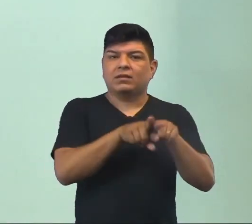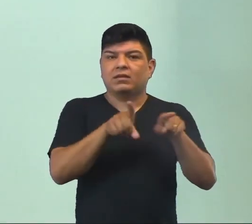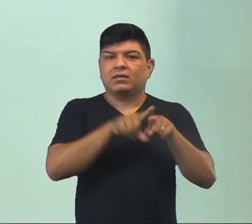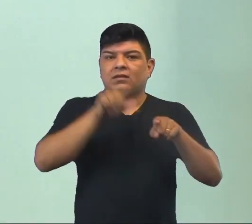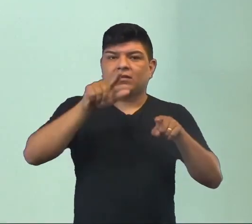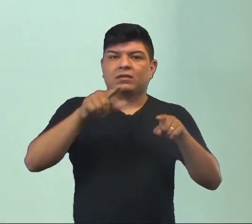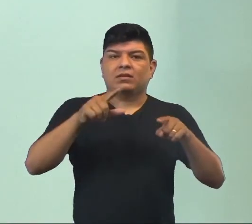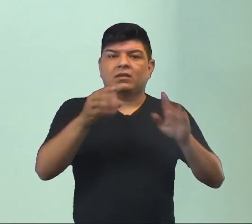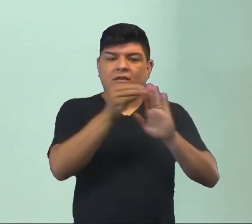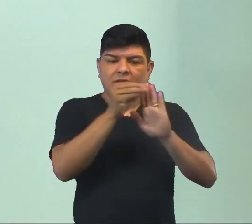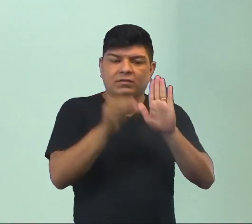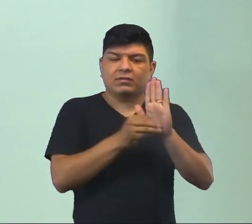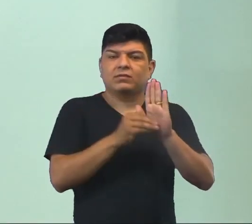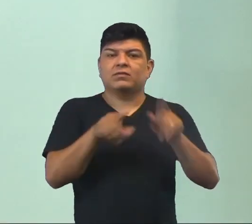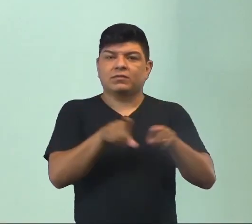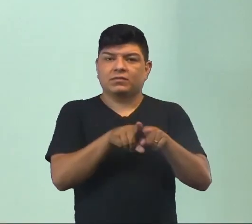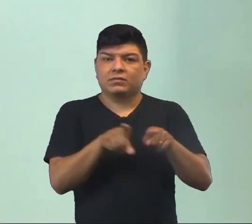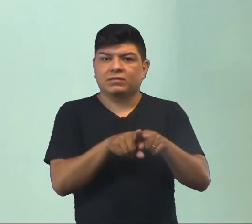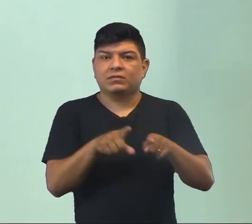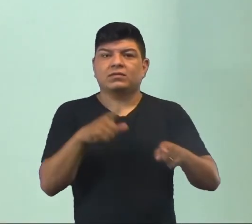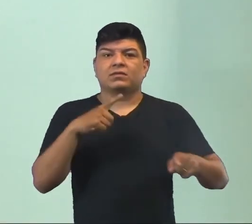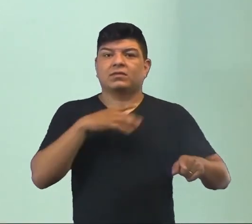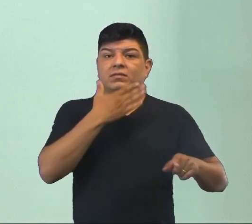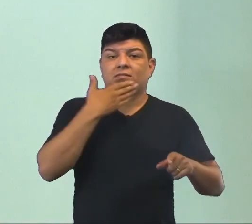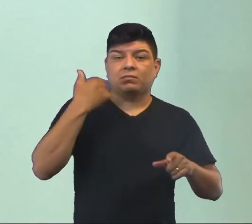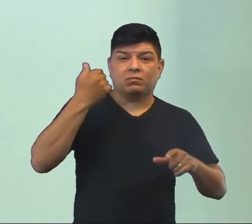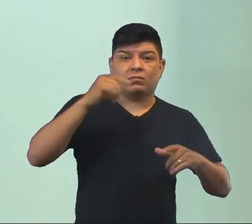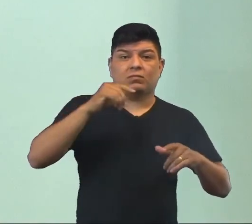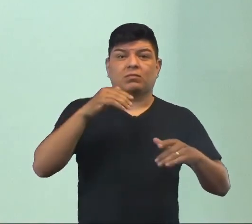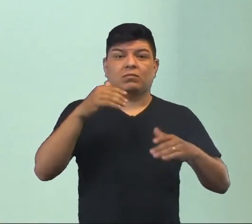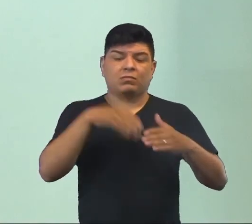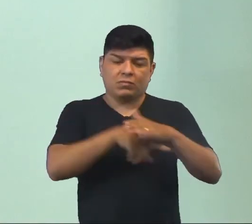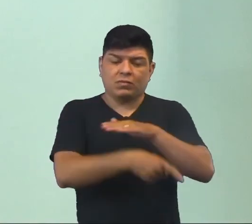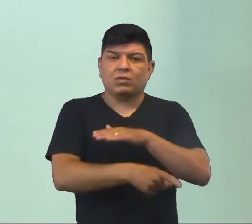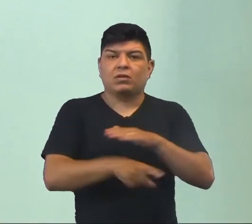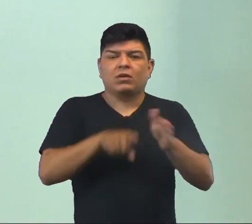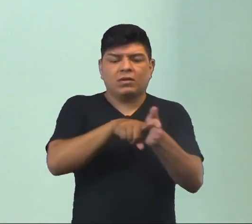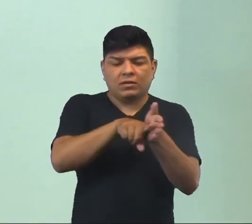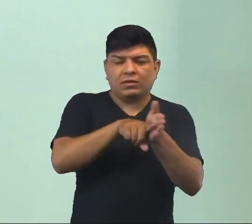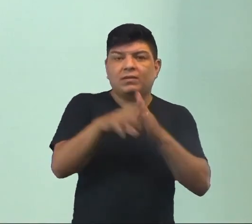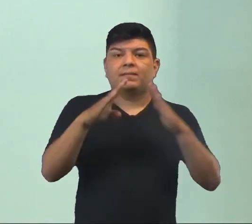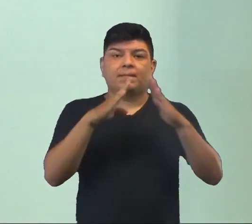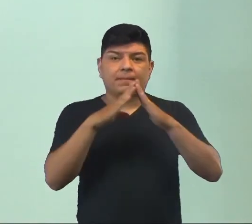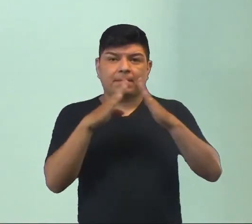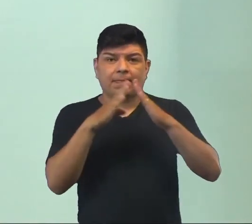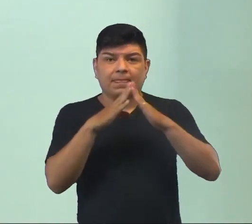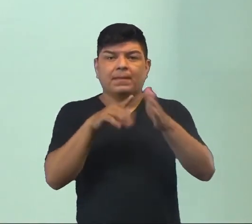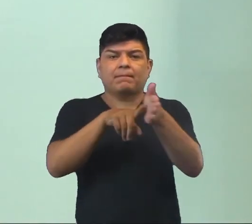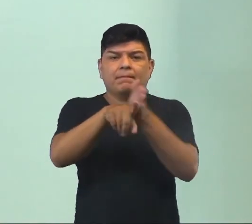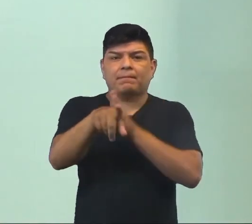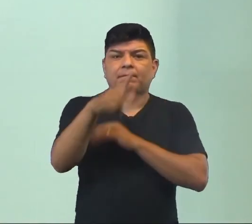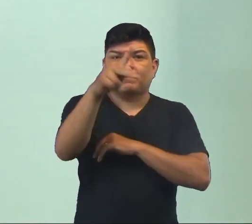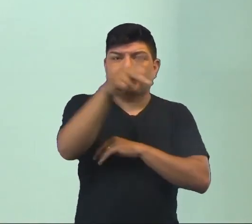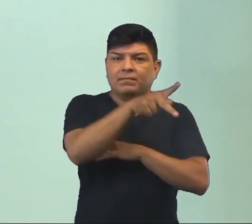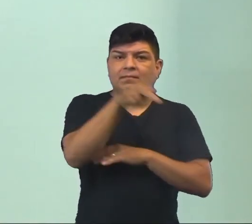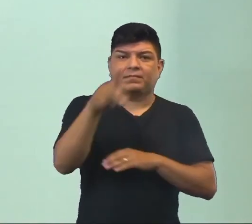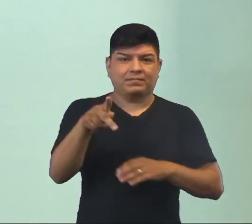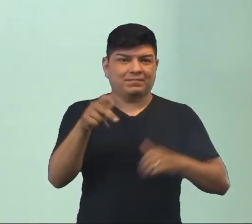aos nossos conteúdos, para vocês terem um maior aprofundamento, pesquisem em casa, perguntem aos seus